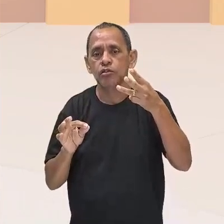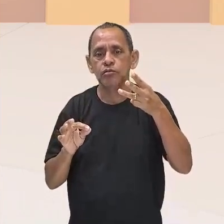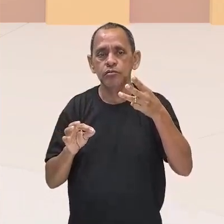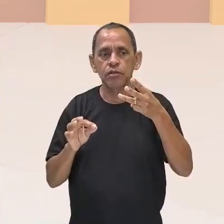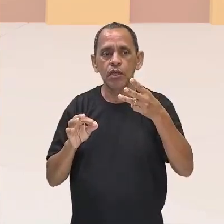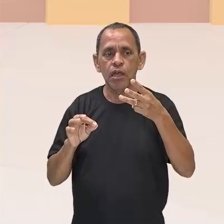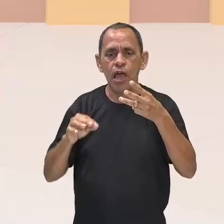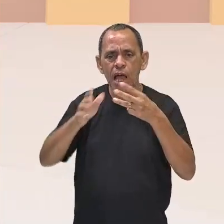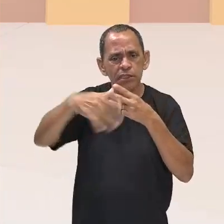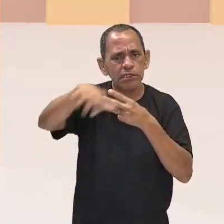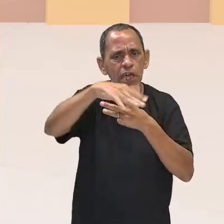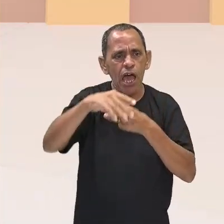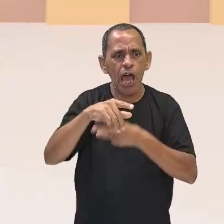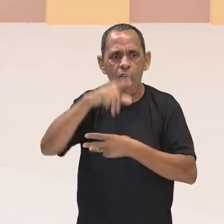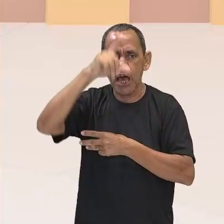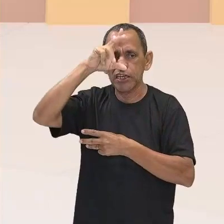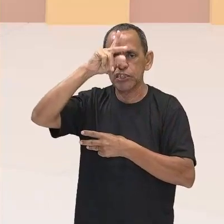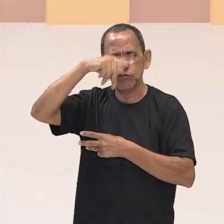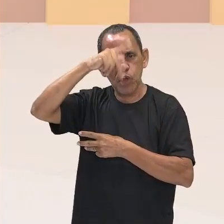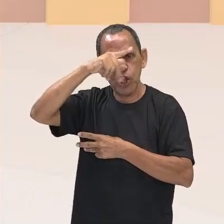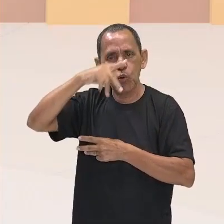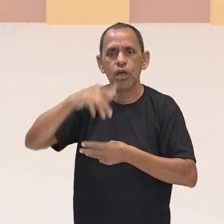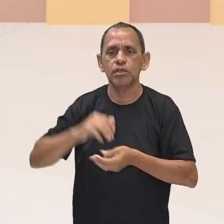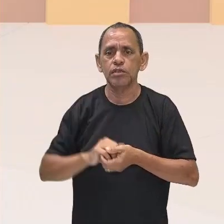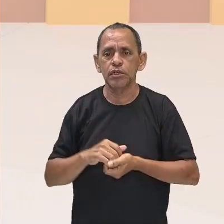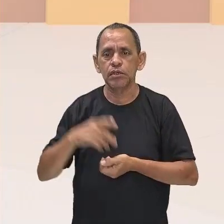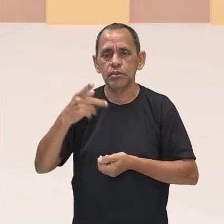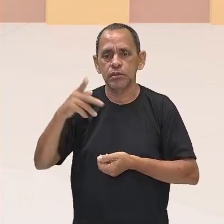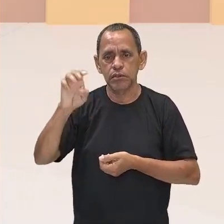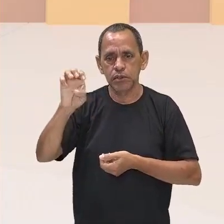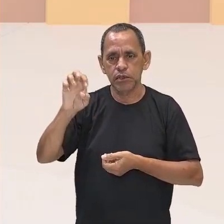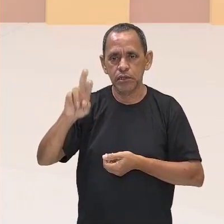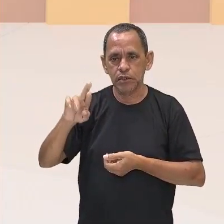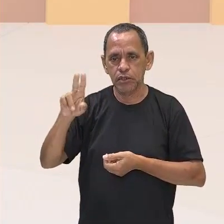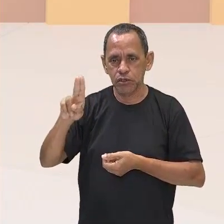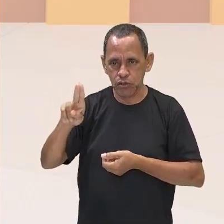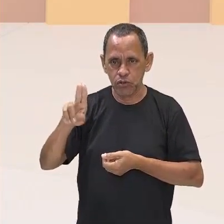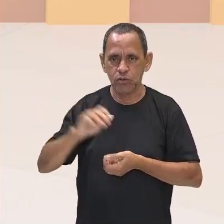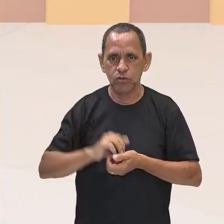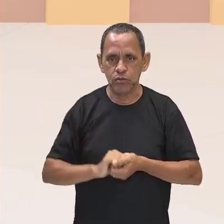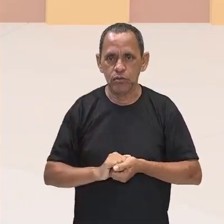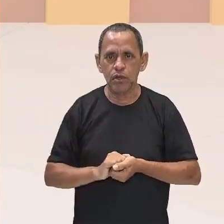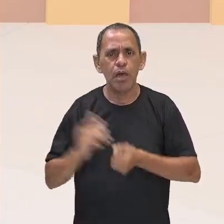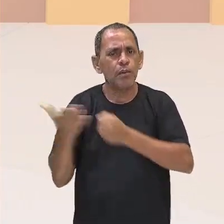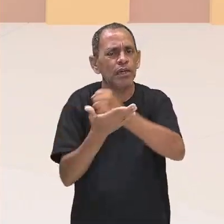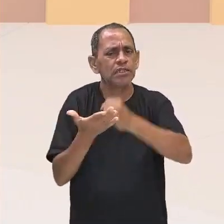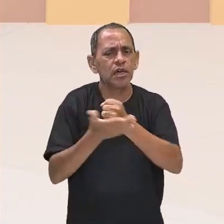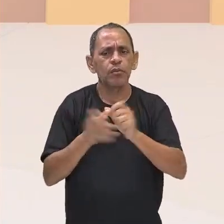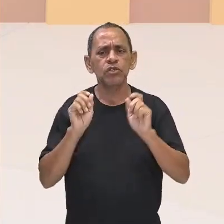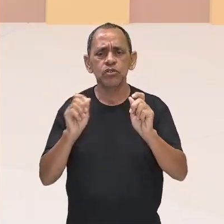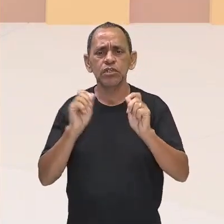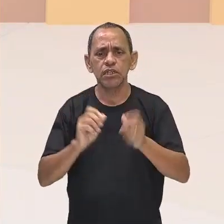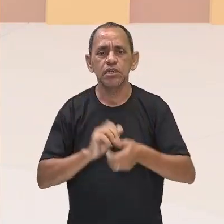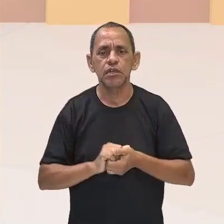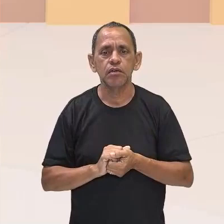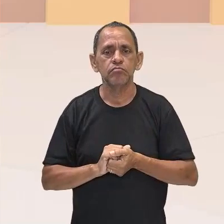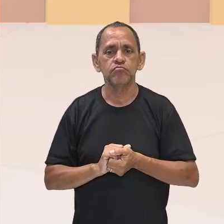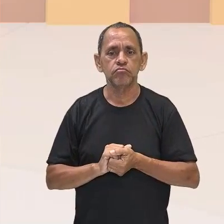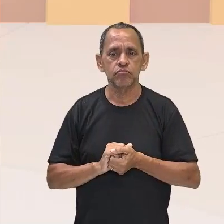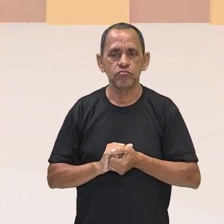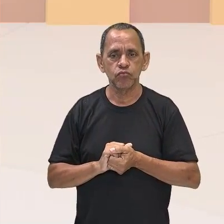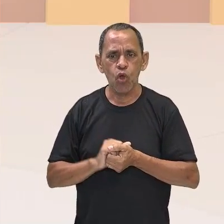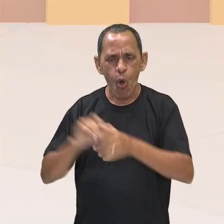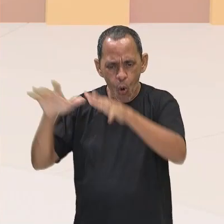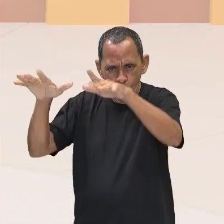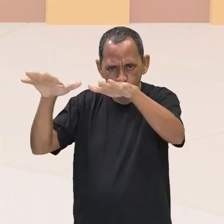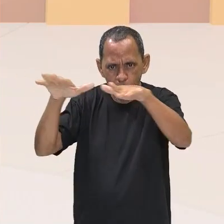tem todo o nosso território aí, mais uma vez, para vocês verem, ele é basicamente, né, ocupado pela a